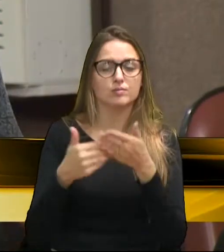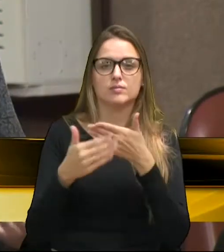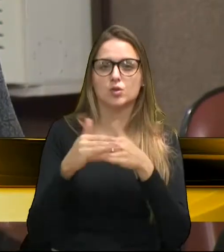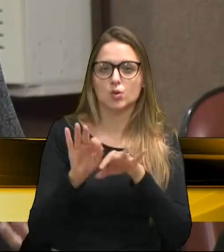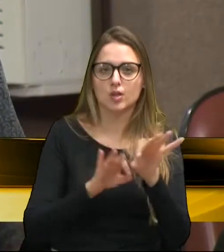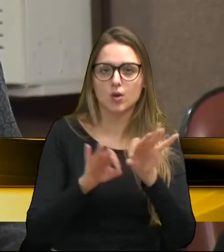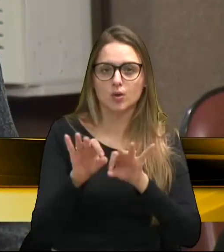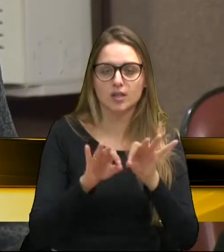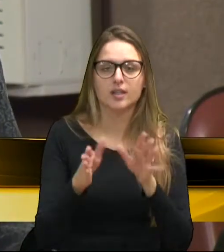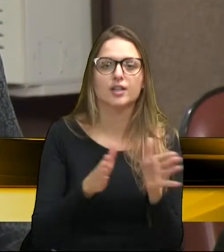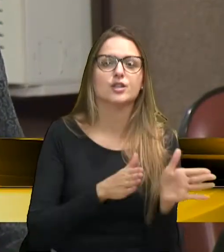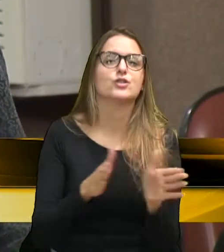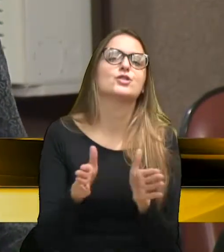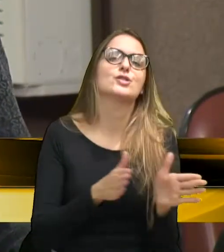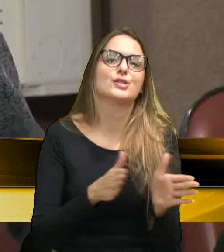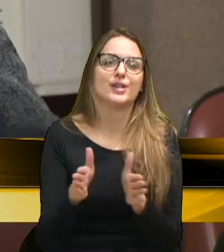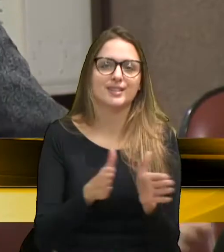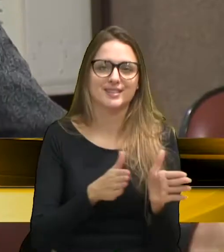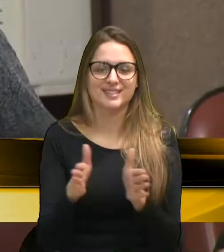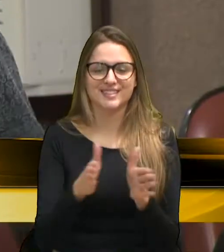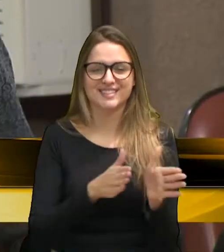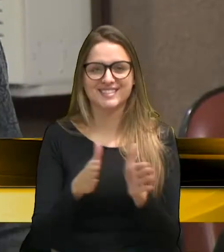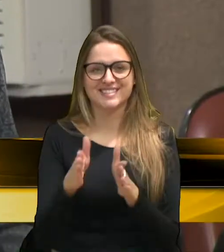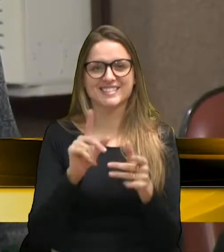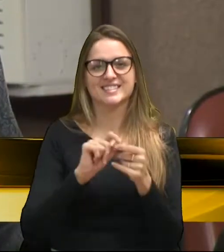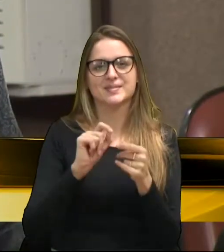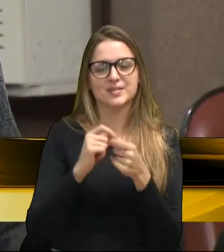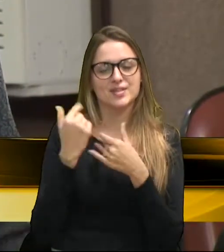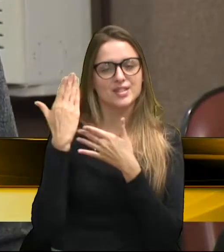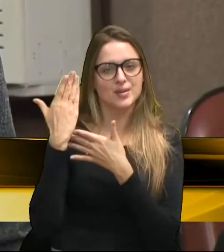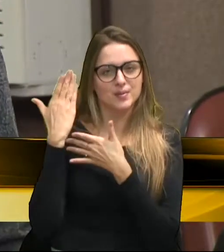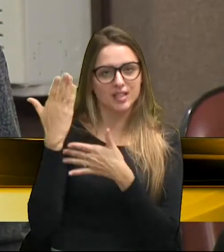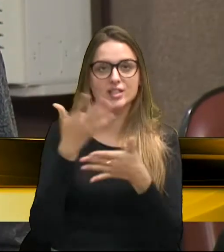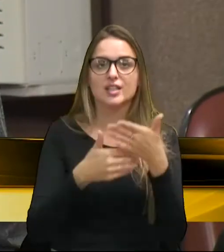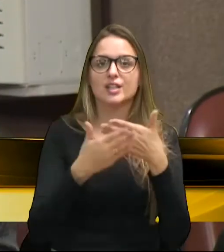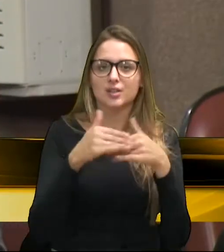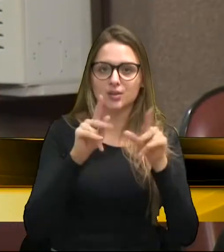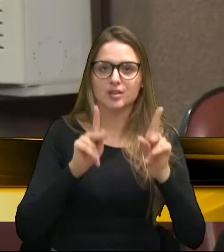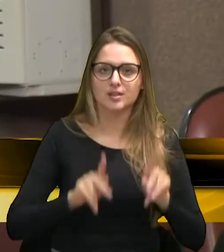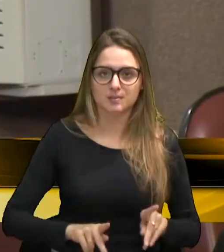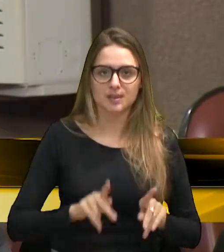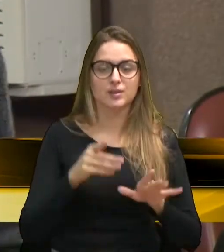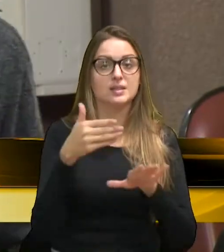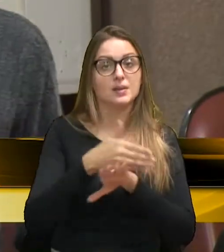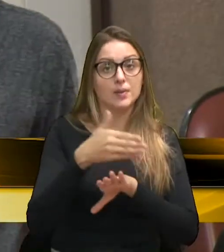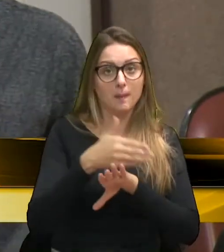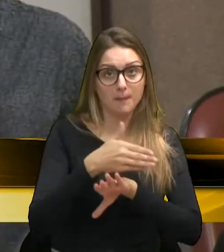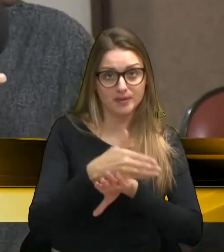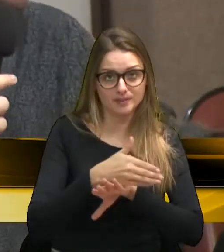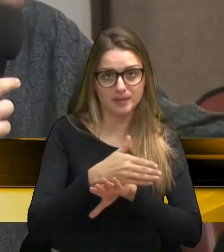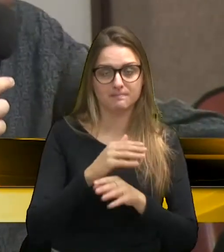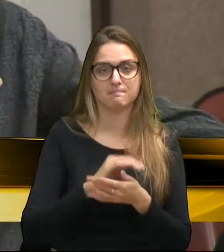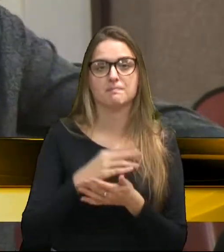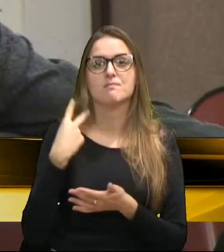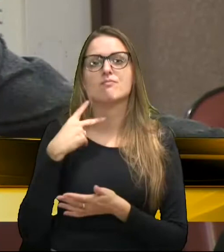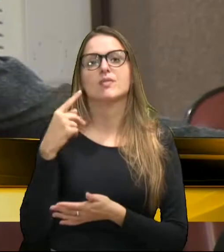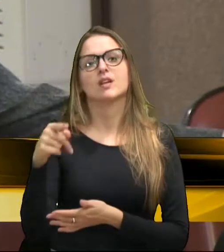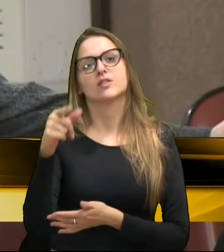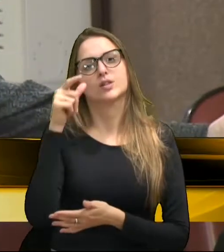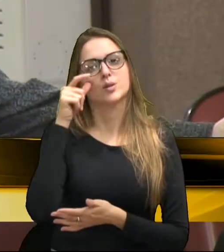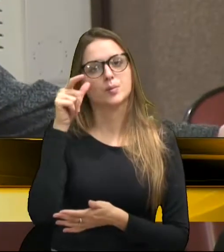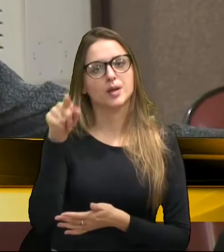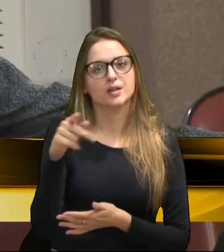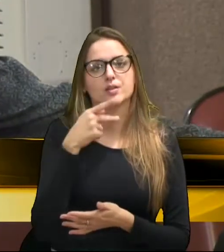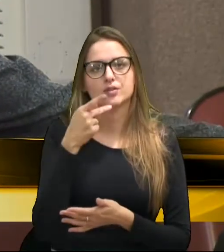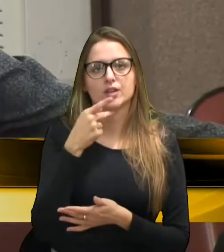de acessibilidade para a homenageada e para todas as pessoas que estarão participando nesse momento. O vereador Périco falou agora a questão